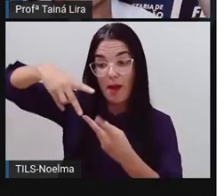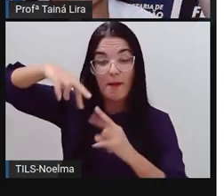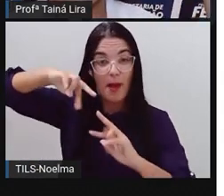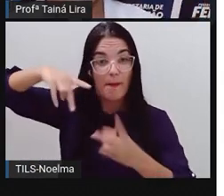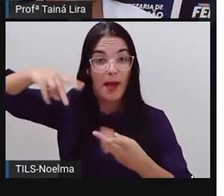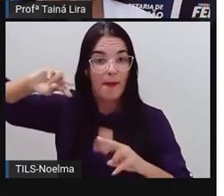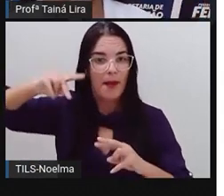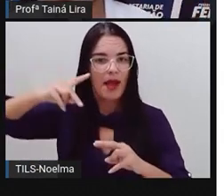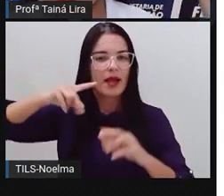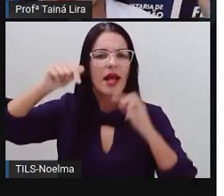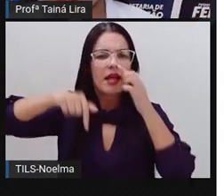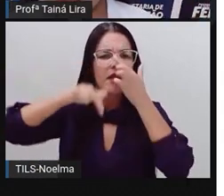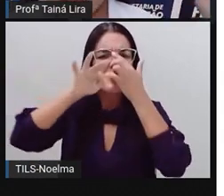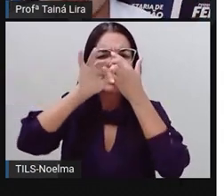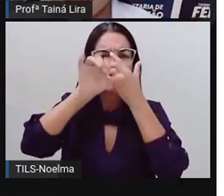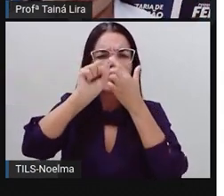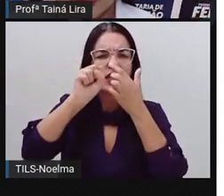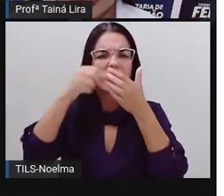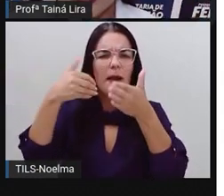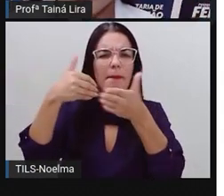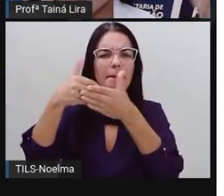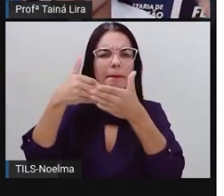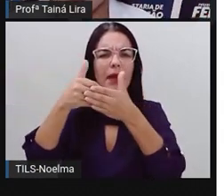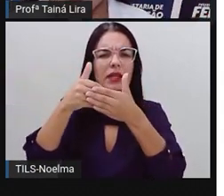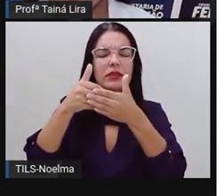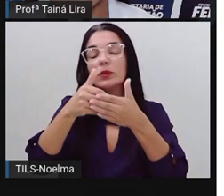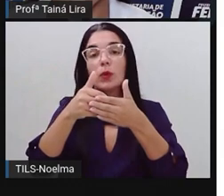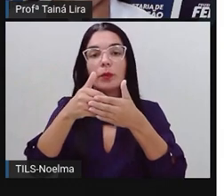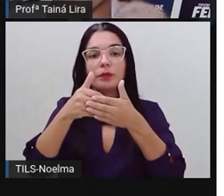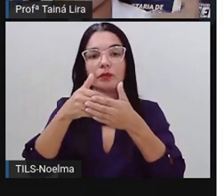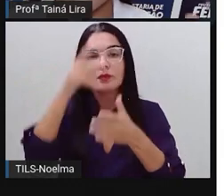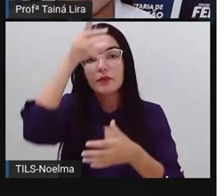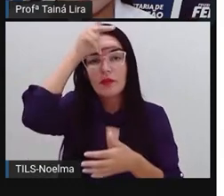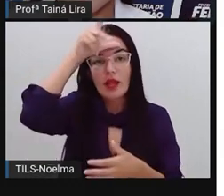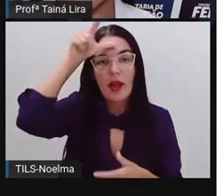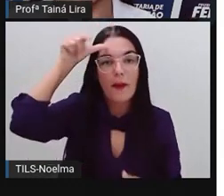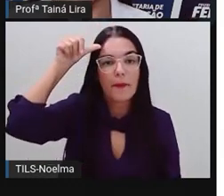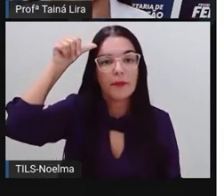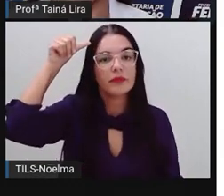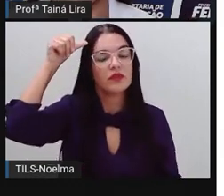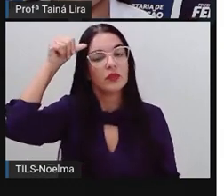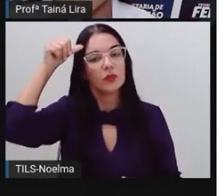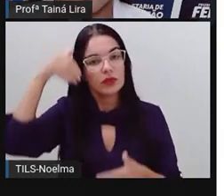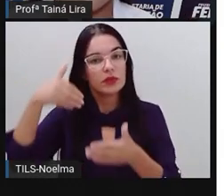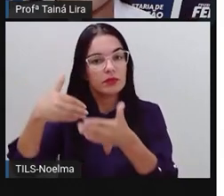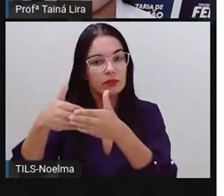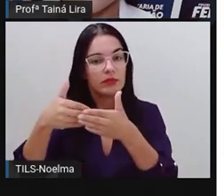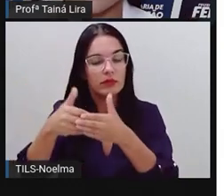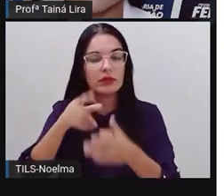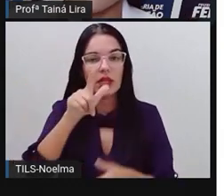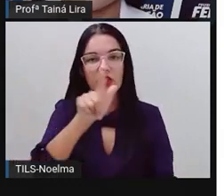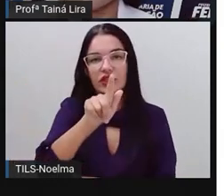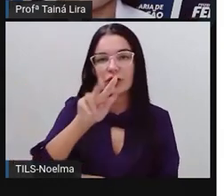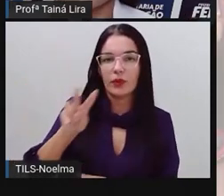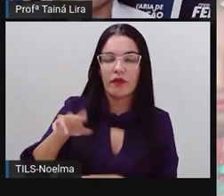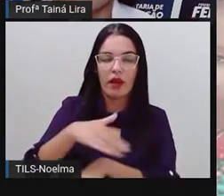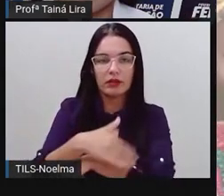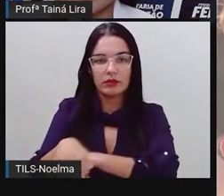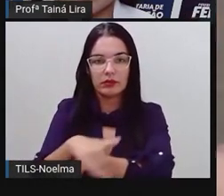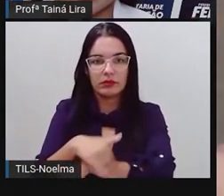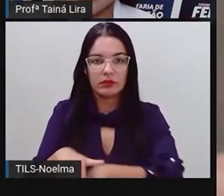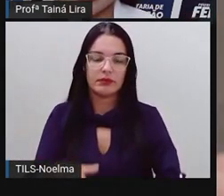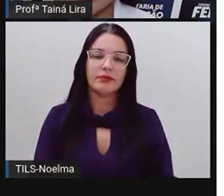ó em frente ao mercado de arte né a gente vê muito ali a questão das rodas de capoeira